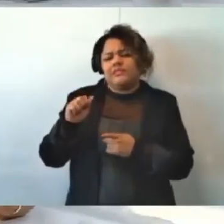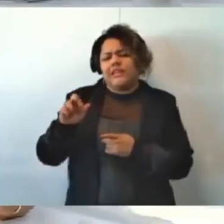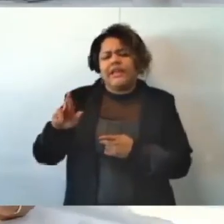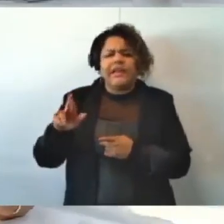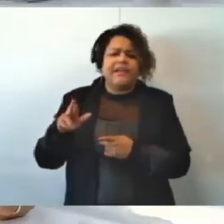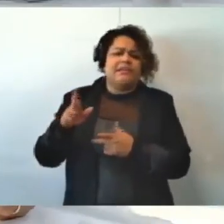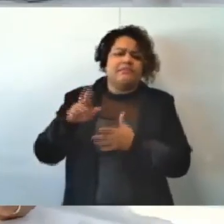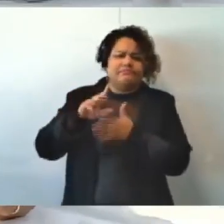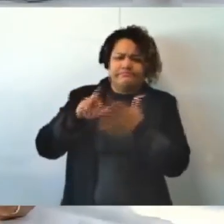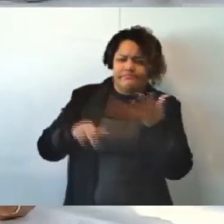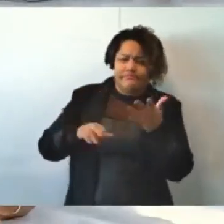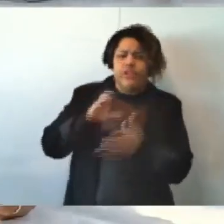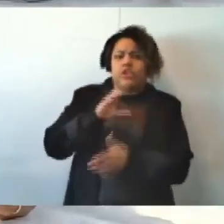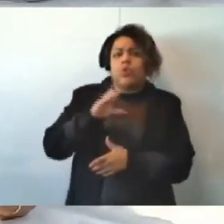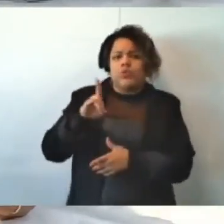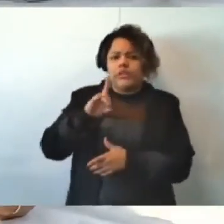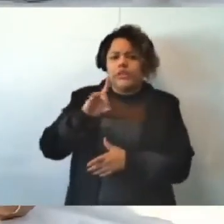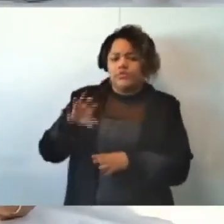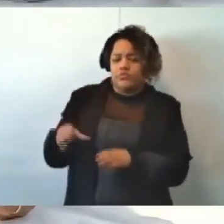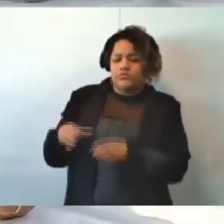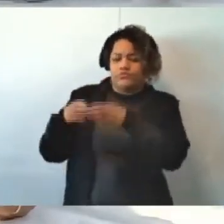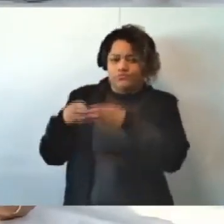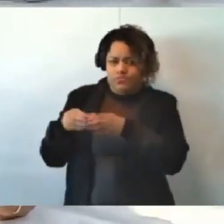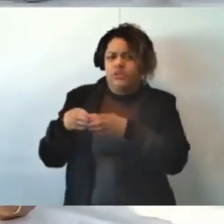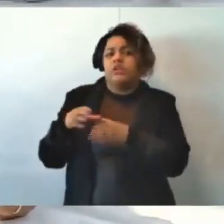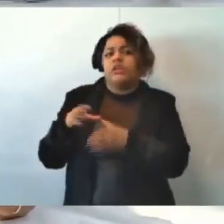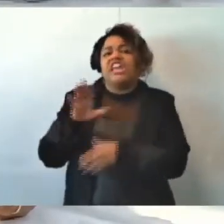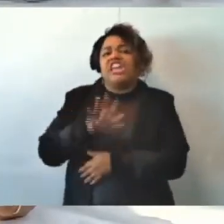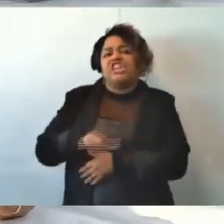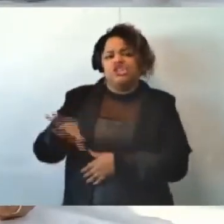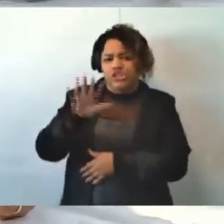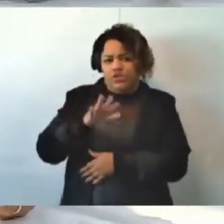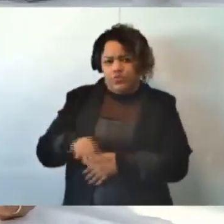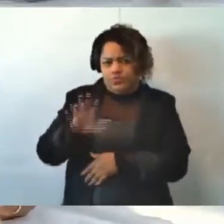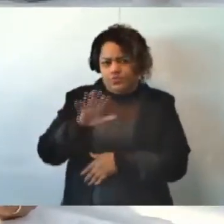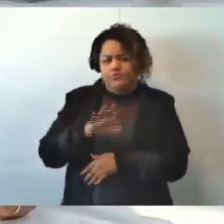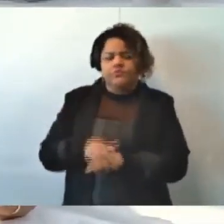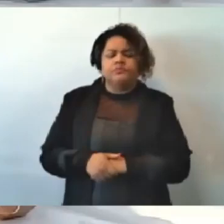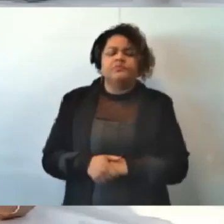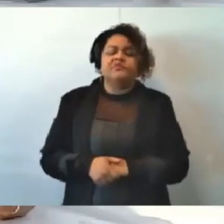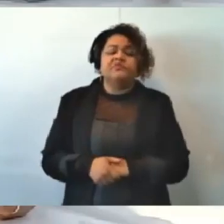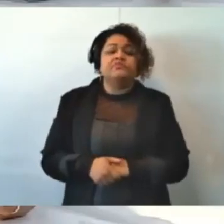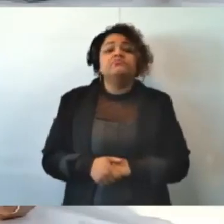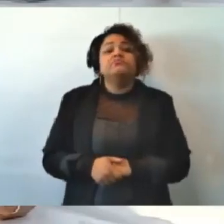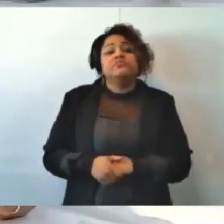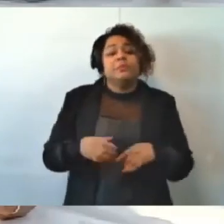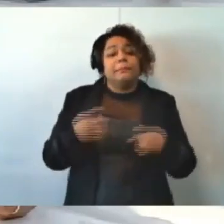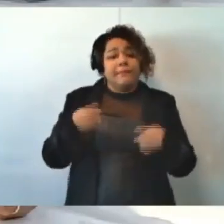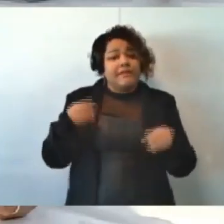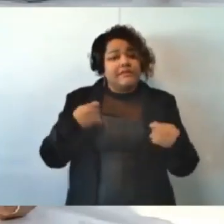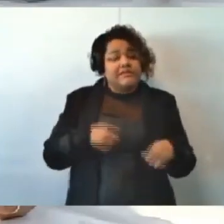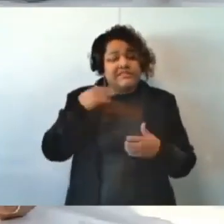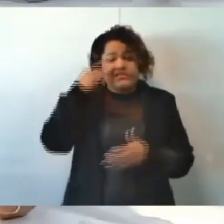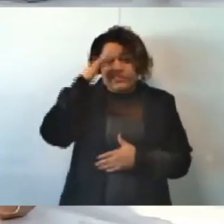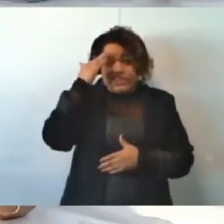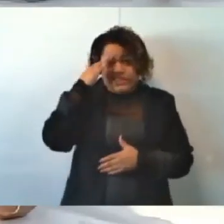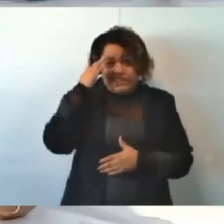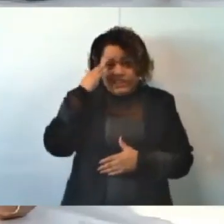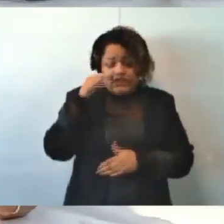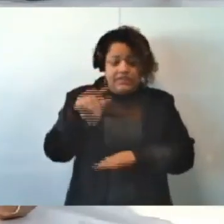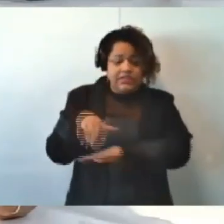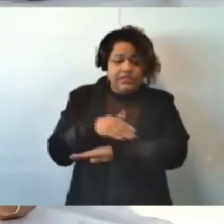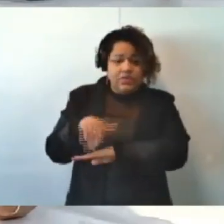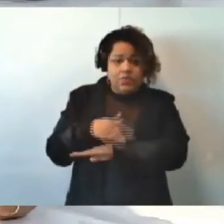É crucial entender que a rua Sapucaí desempenha um papel vital para a distribuição do tráfego em nosso